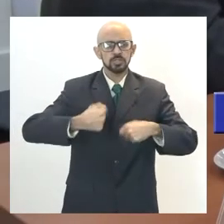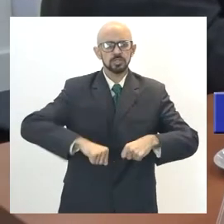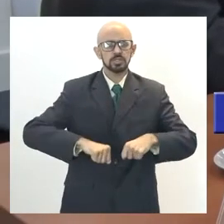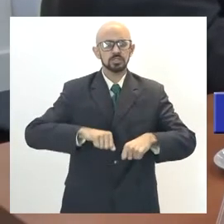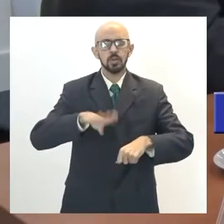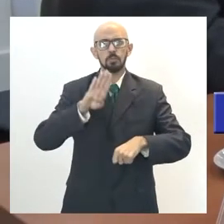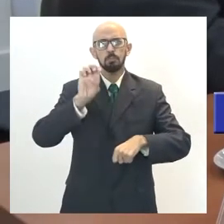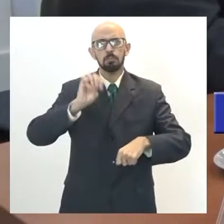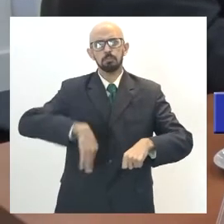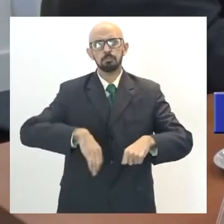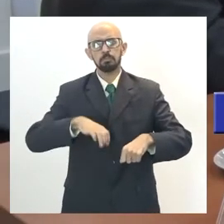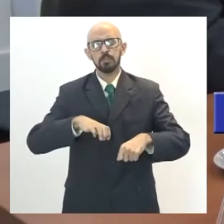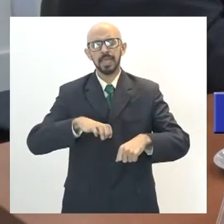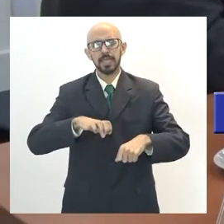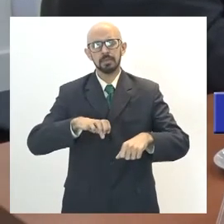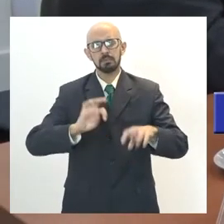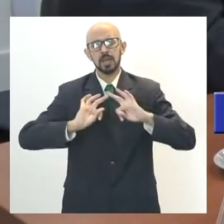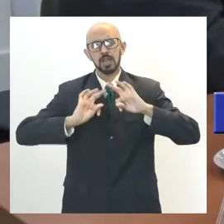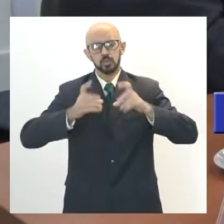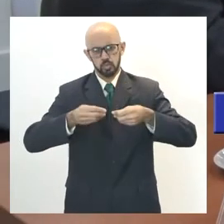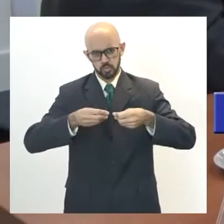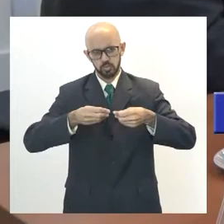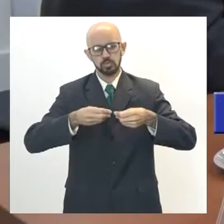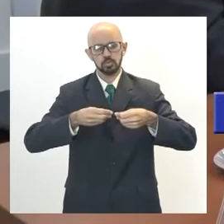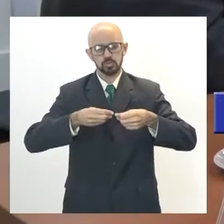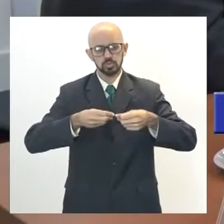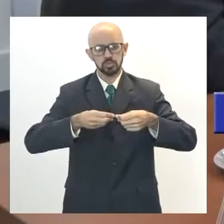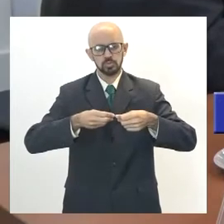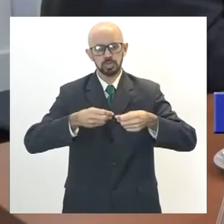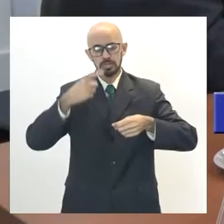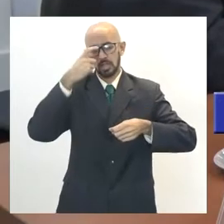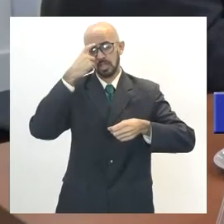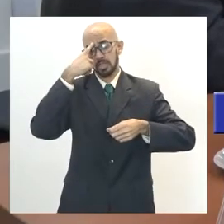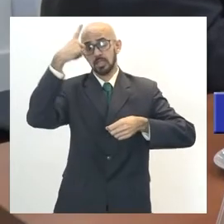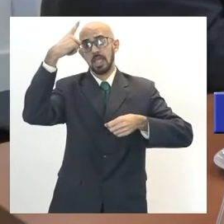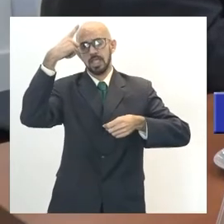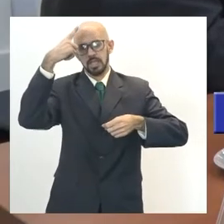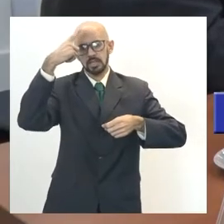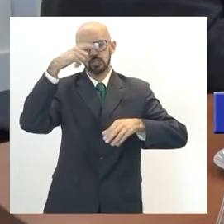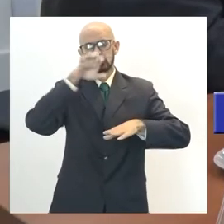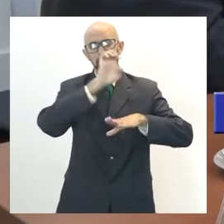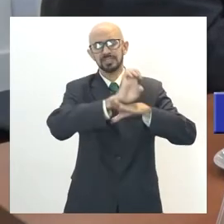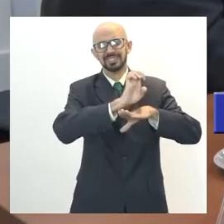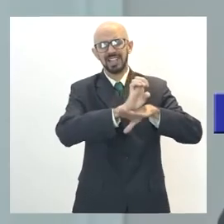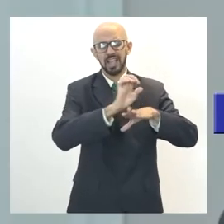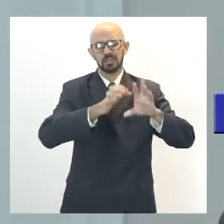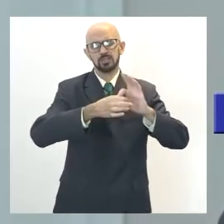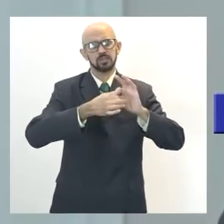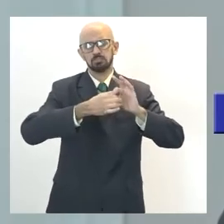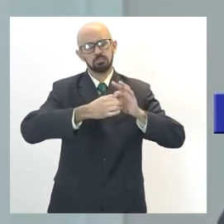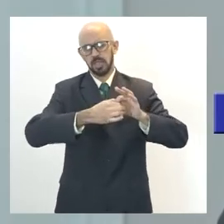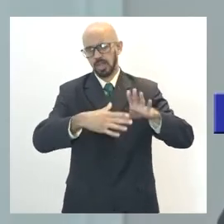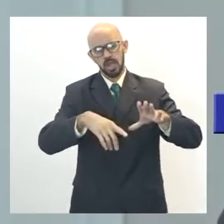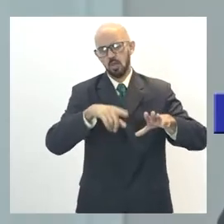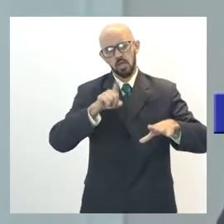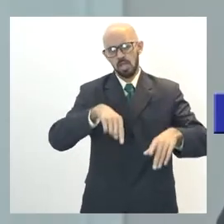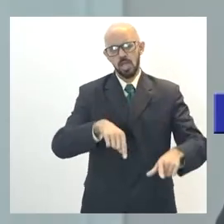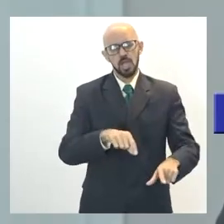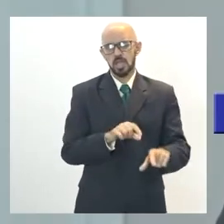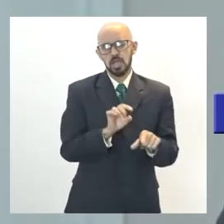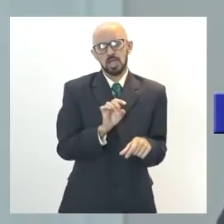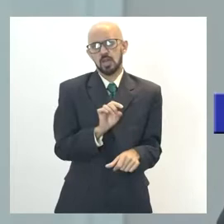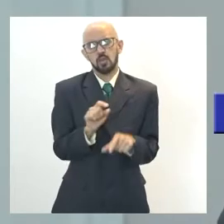bem-estar comum essa ideia de que o estado liberal meramente